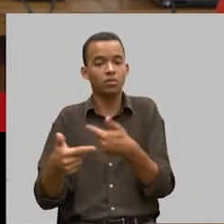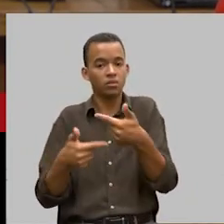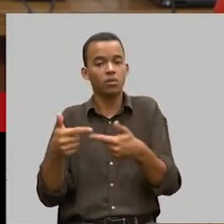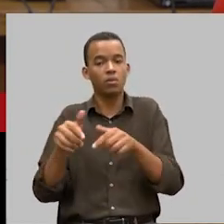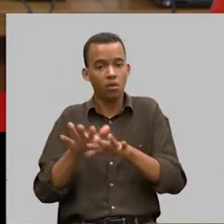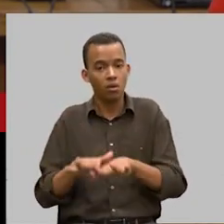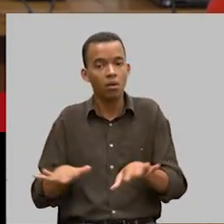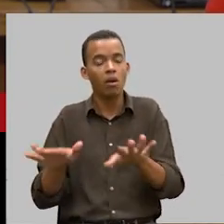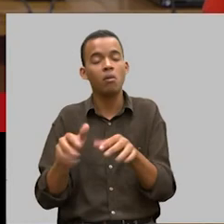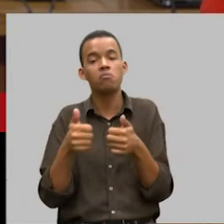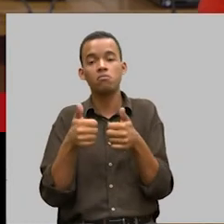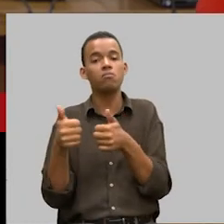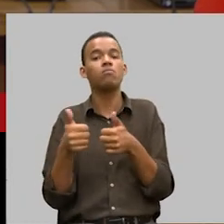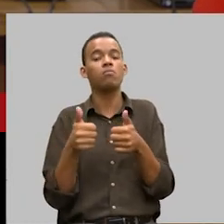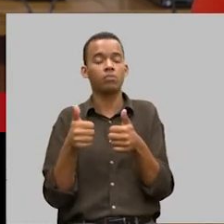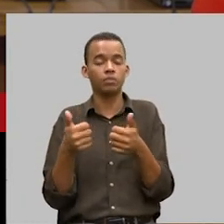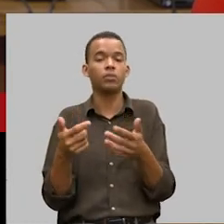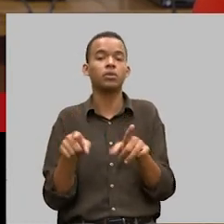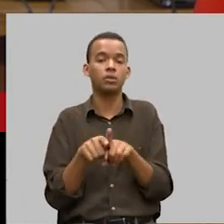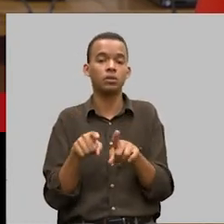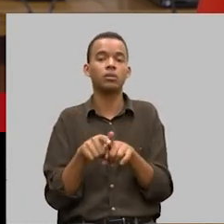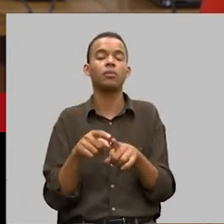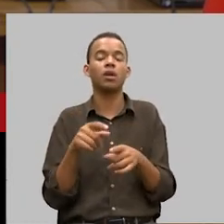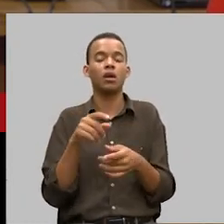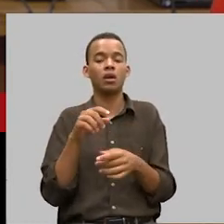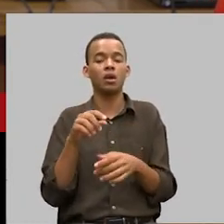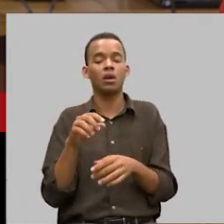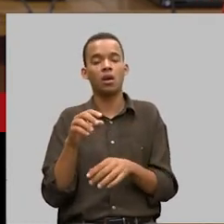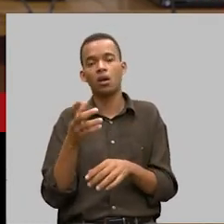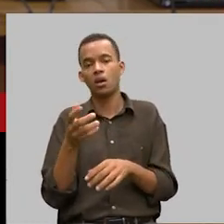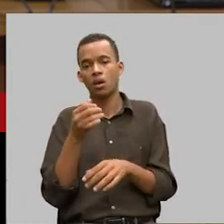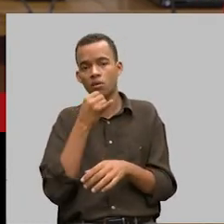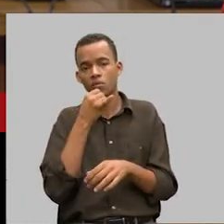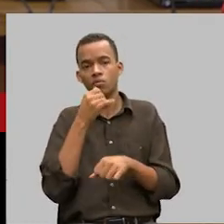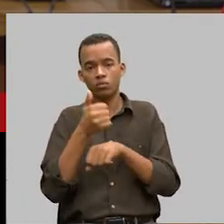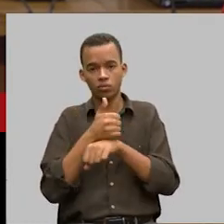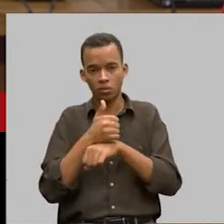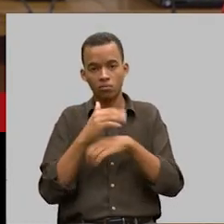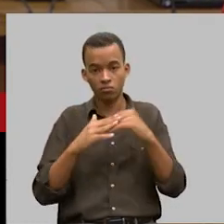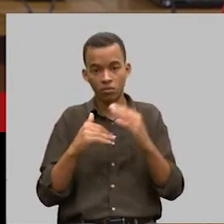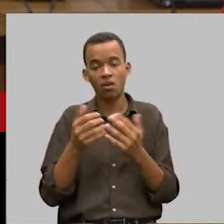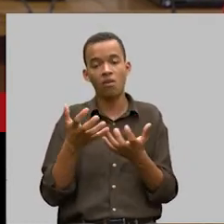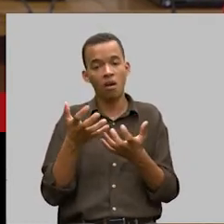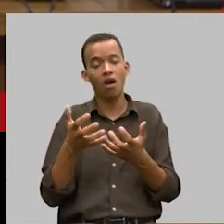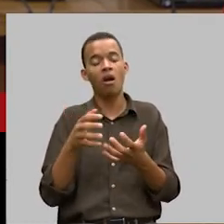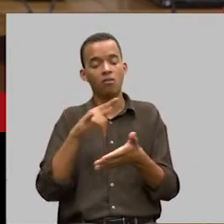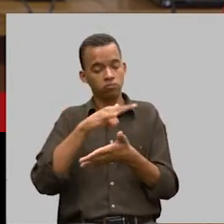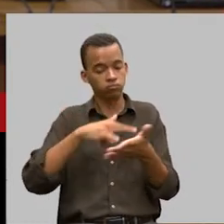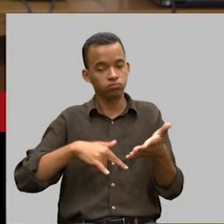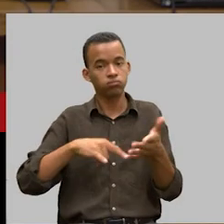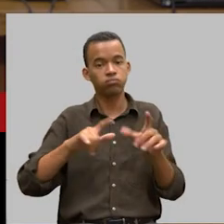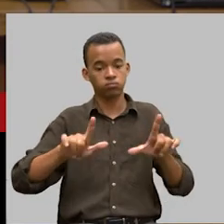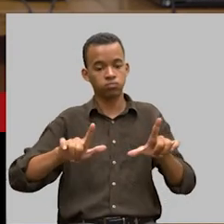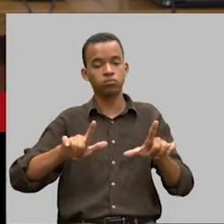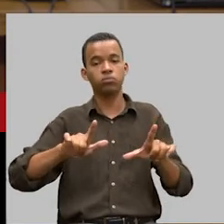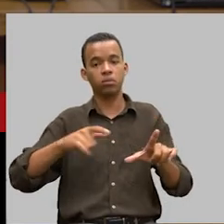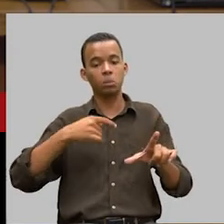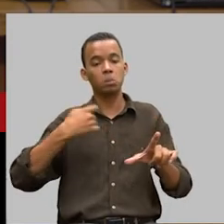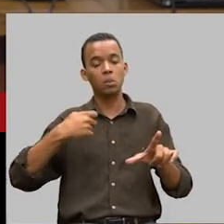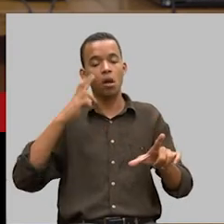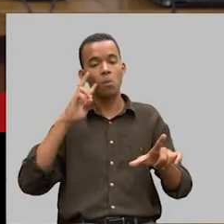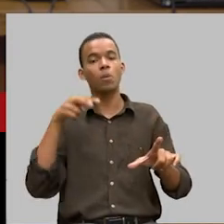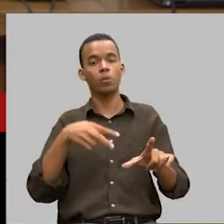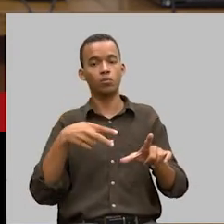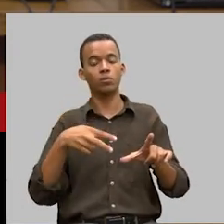educadores querem ter seus diplomas reconhecidos como o caso das le Campos né querem como a Don Eni não